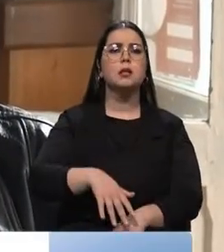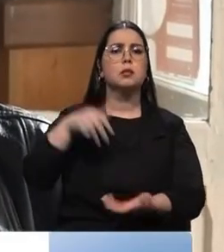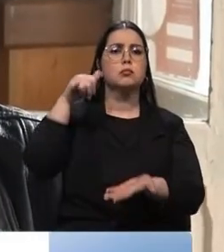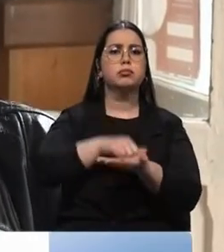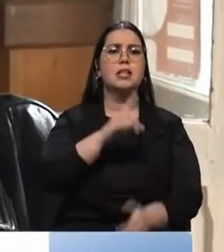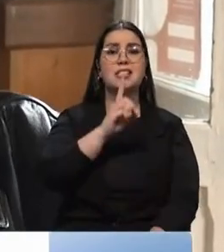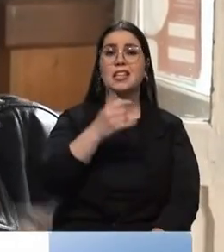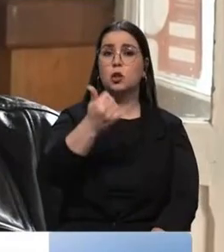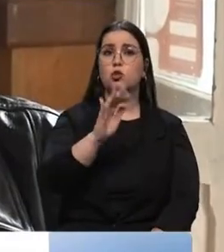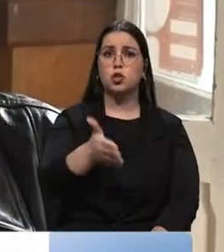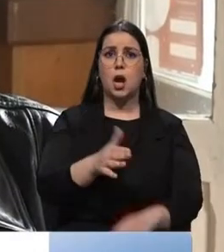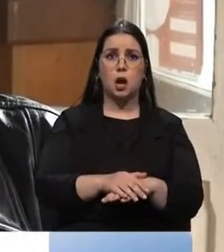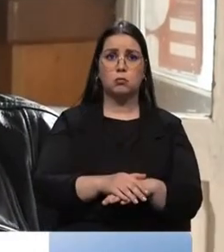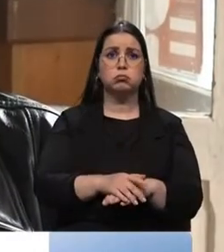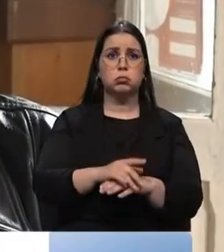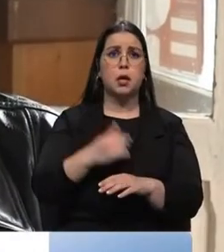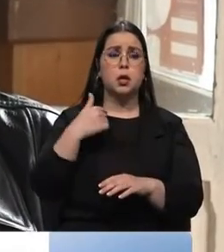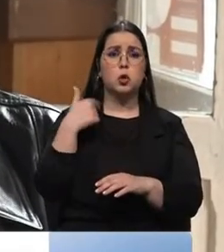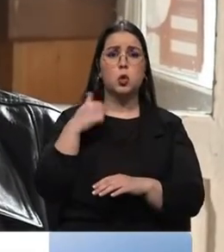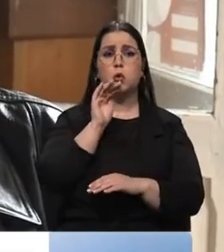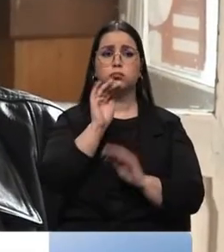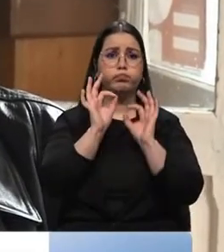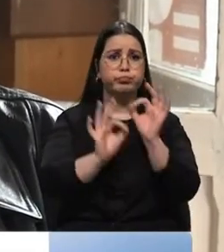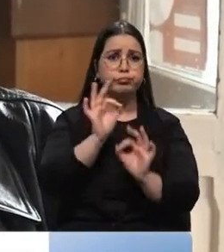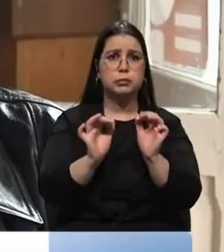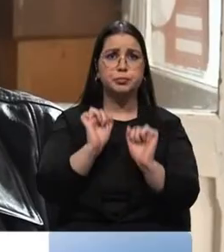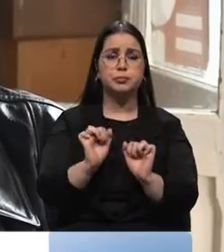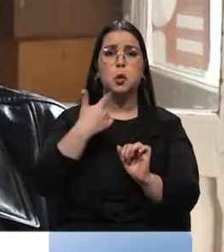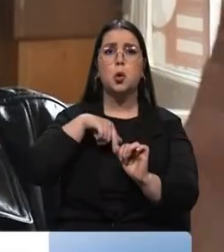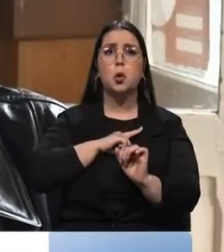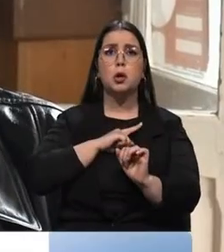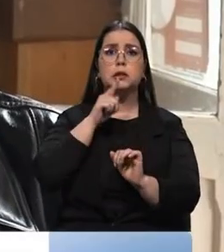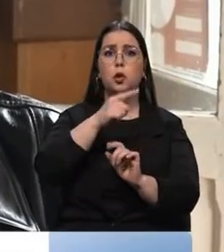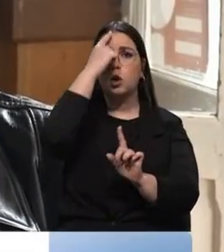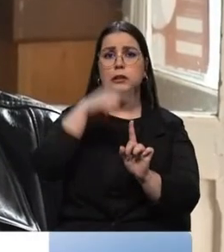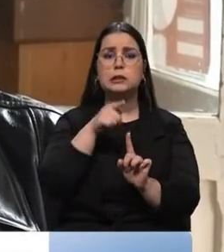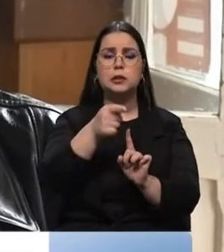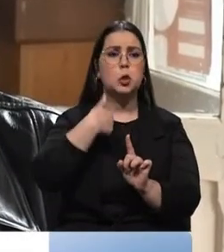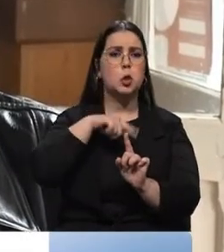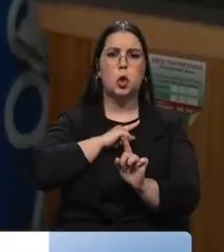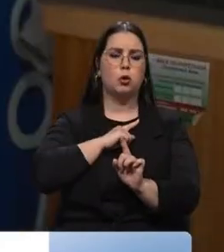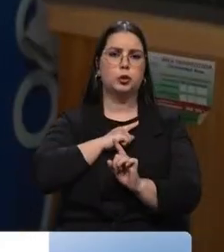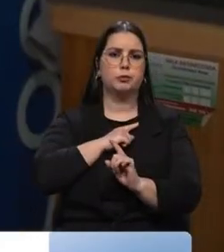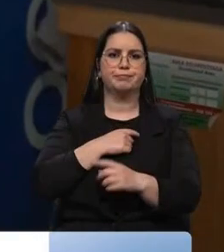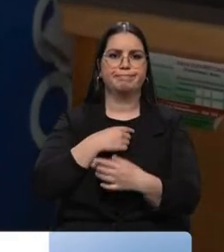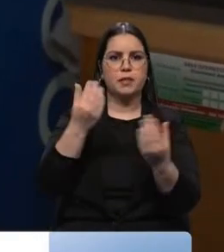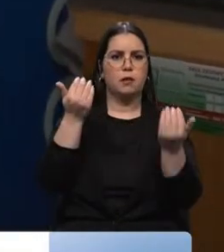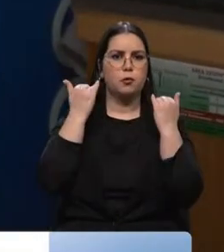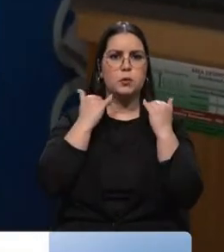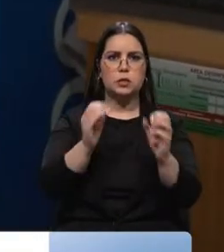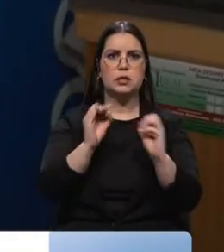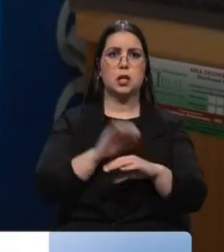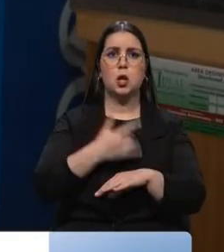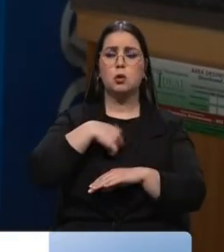aparcados. E o ia abastecer com aviões e a gente nunca sabia qual era o giro deles. Nunca. A gente já estamos muito habituados